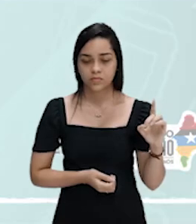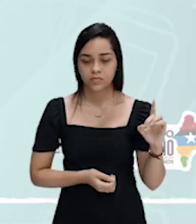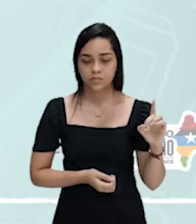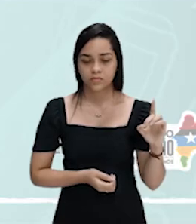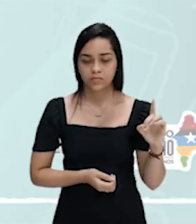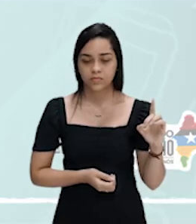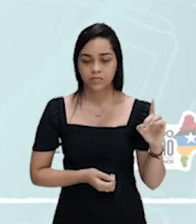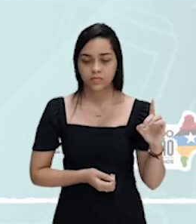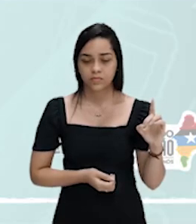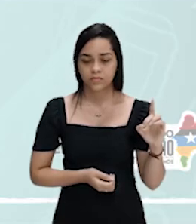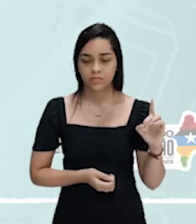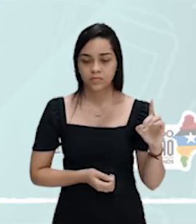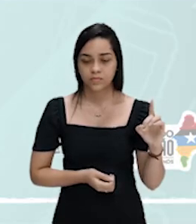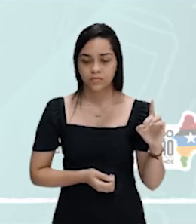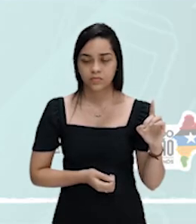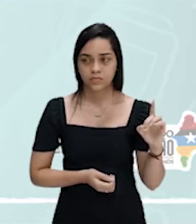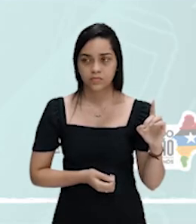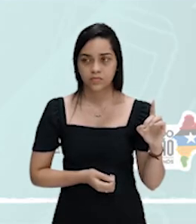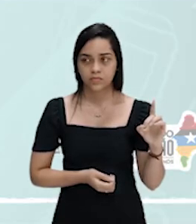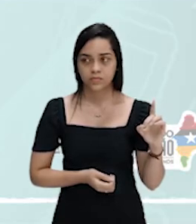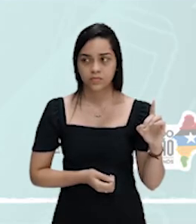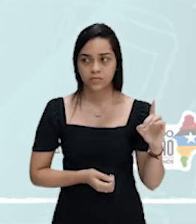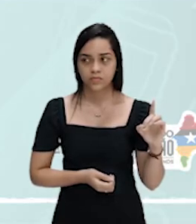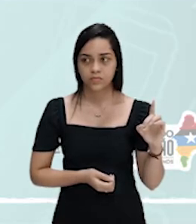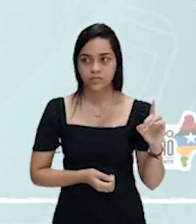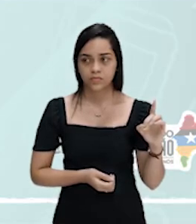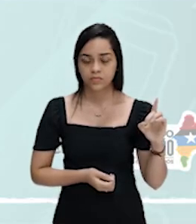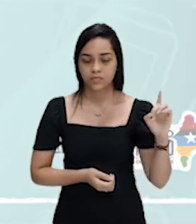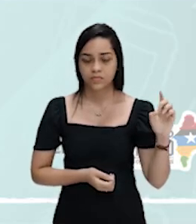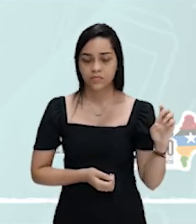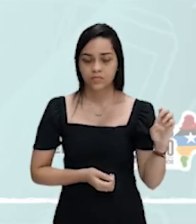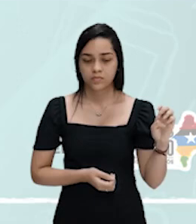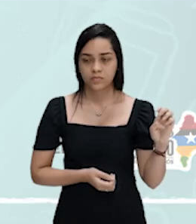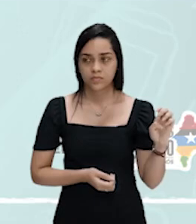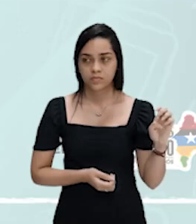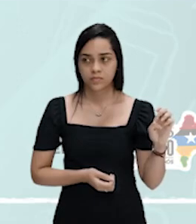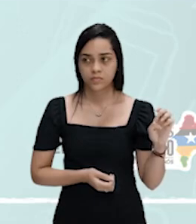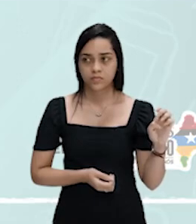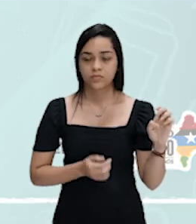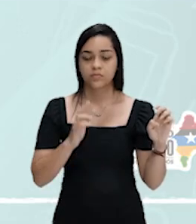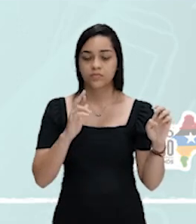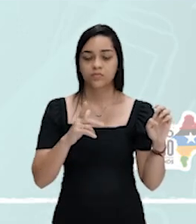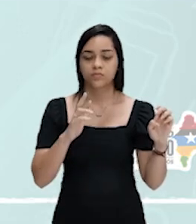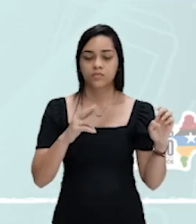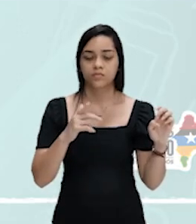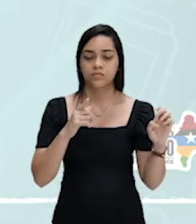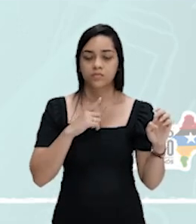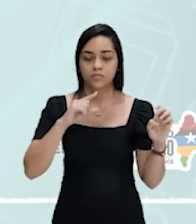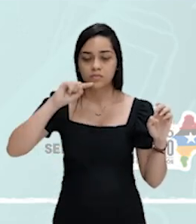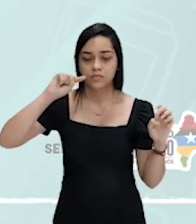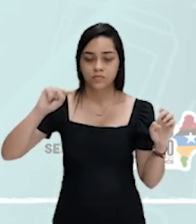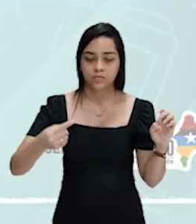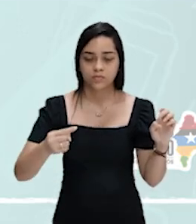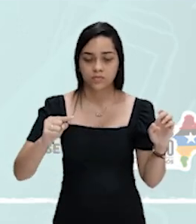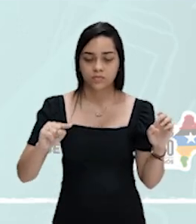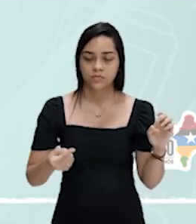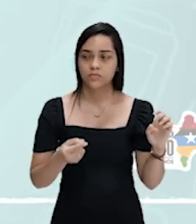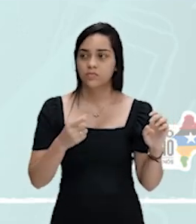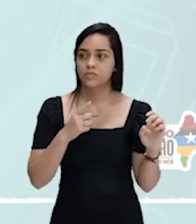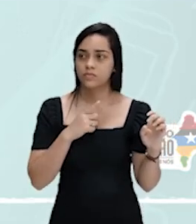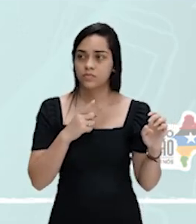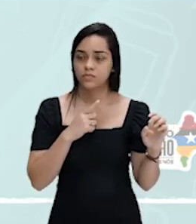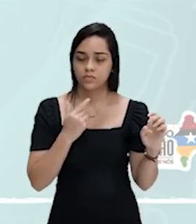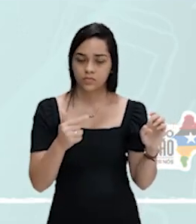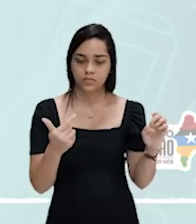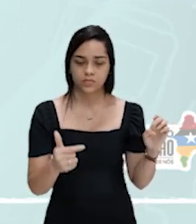constrói Muros e fortalecem a repressão a diferença gente é que a vírgula tá que tem